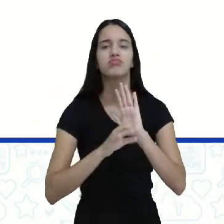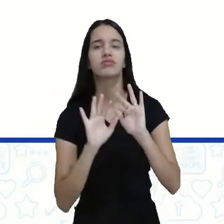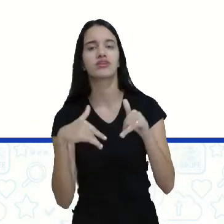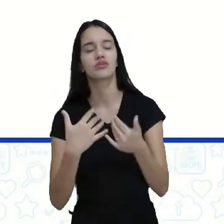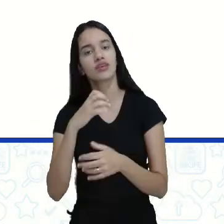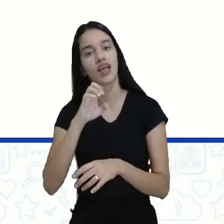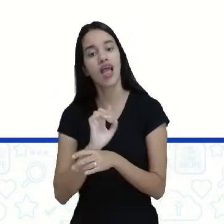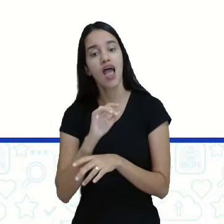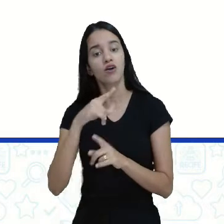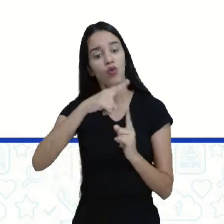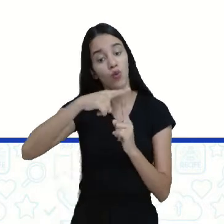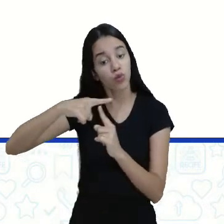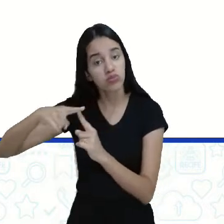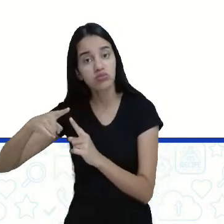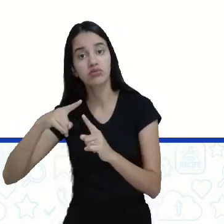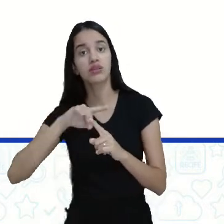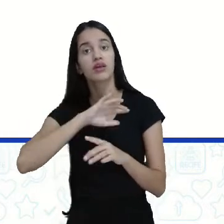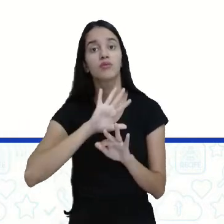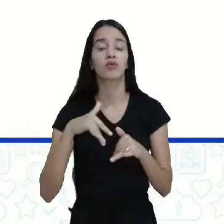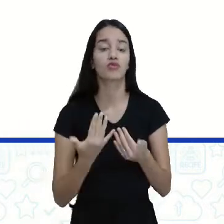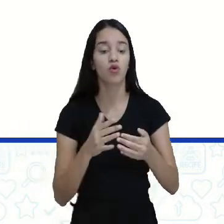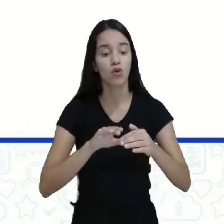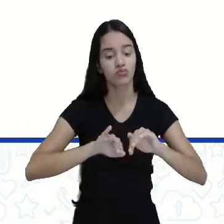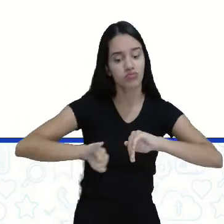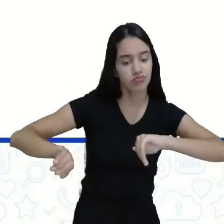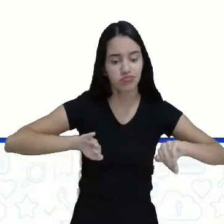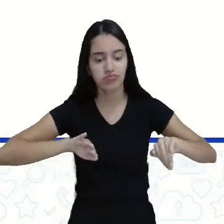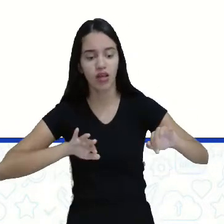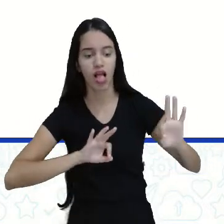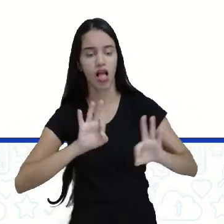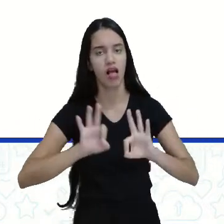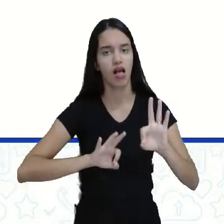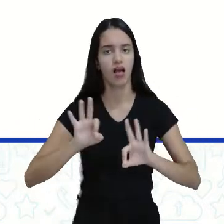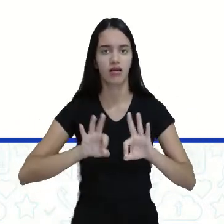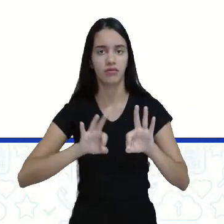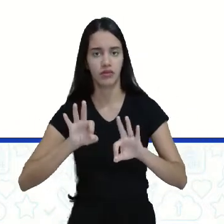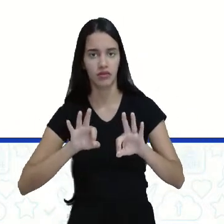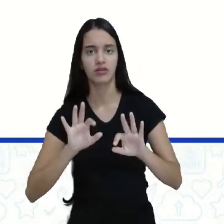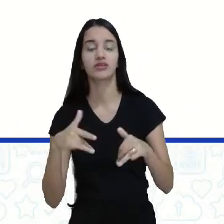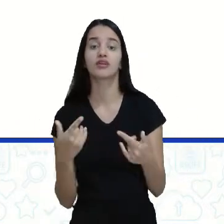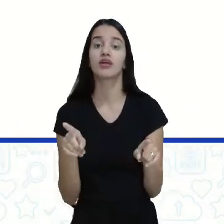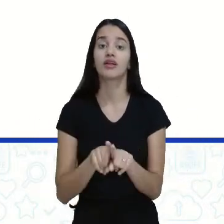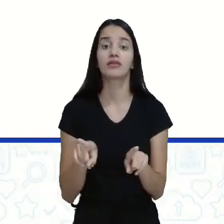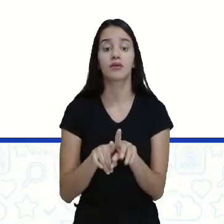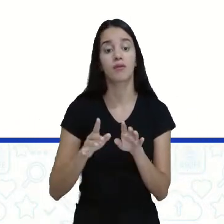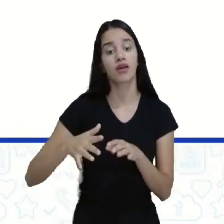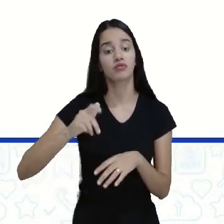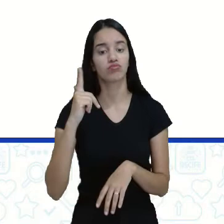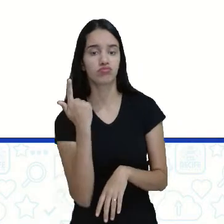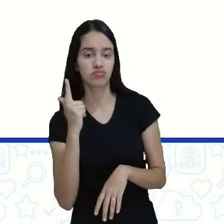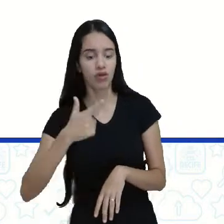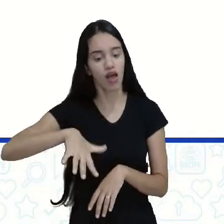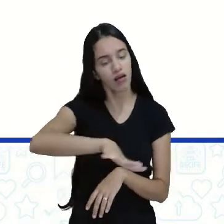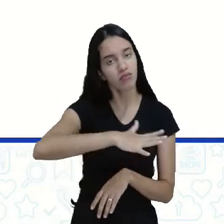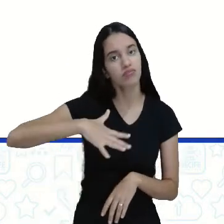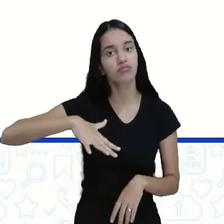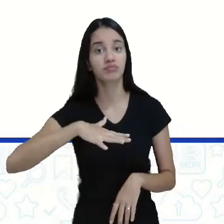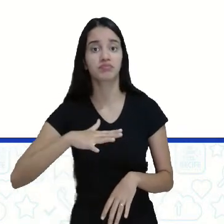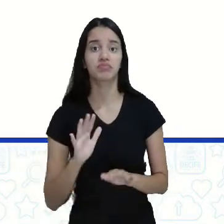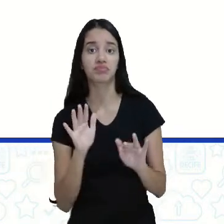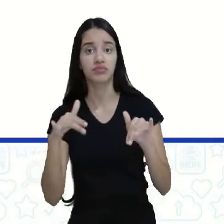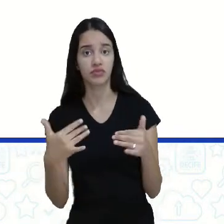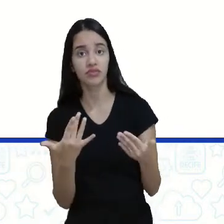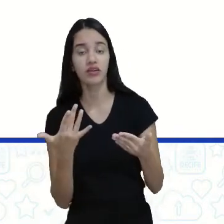Aquelas espécies aí que foram separadas por algum tipo de barreira geográfica, que seja, né? Então,